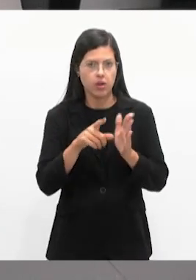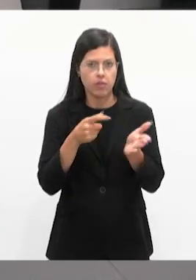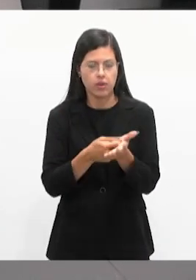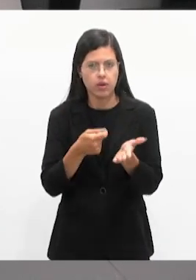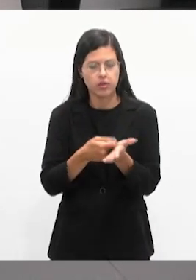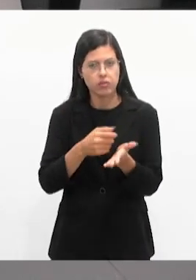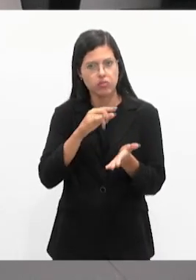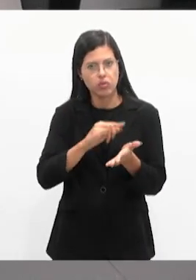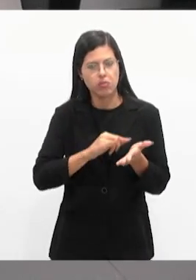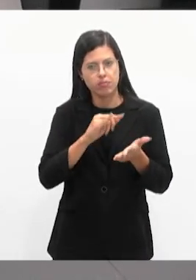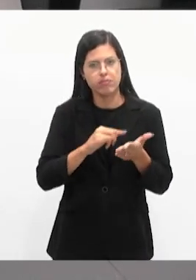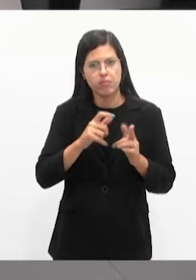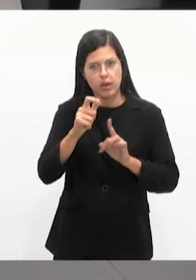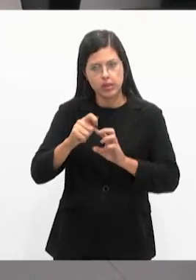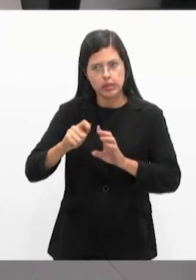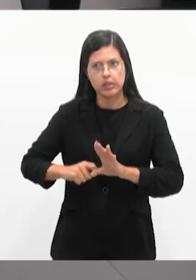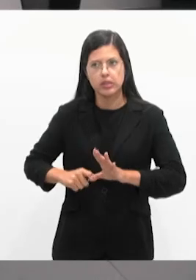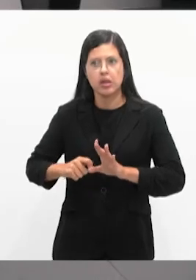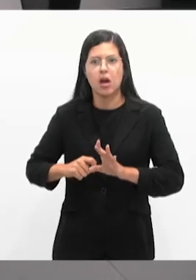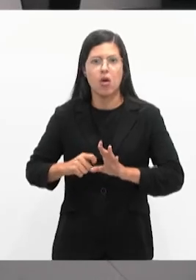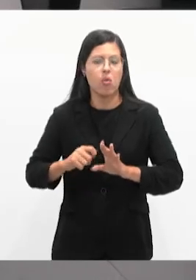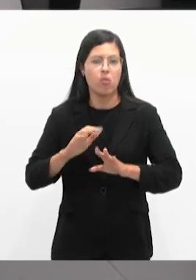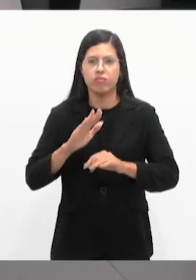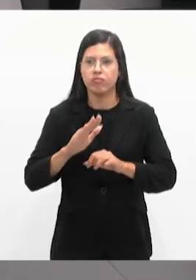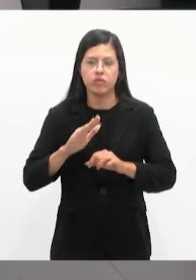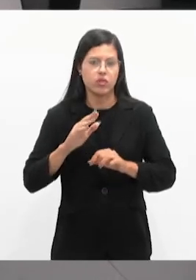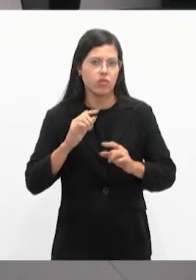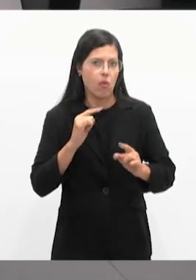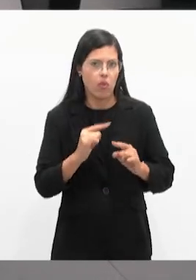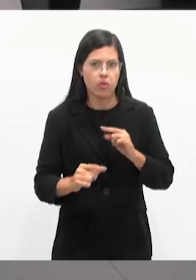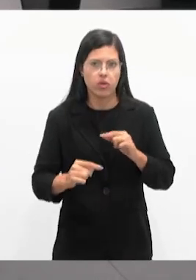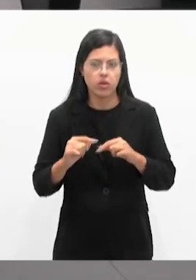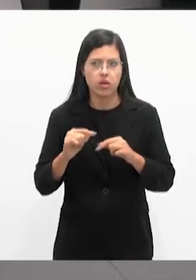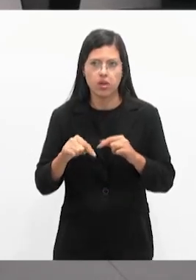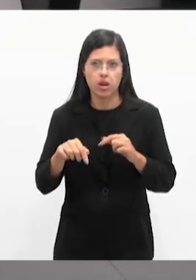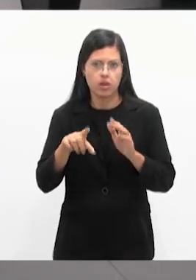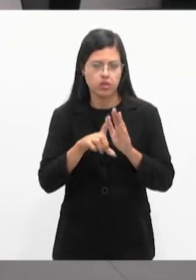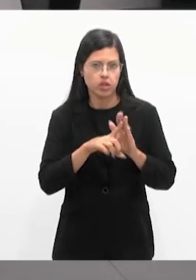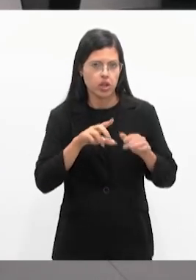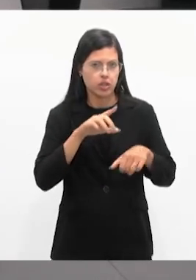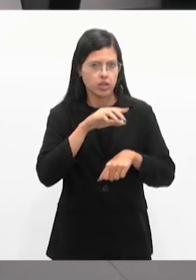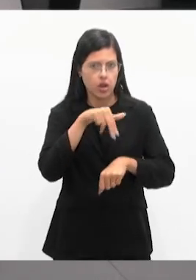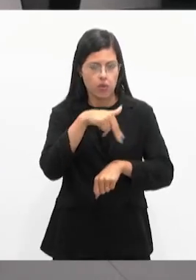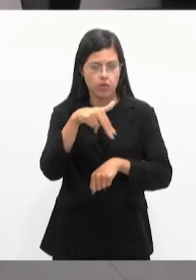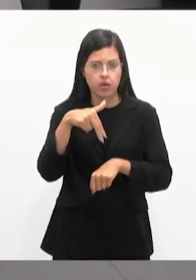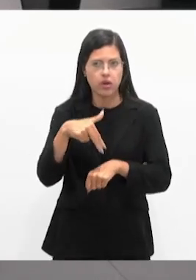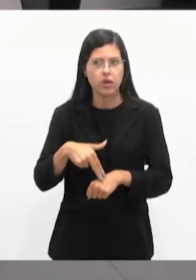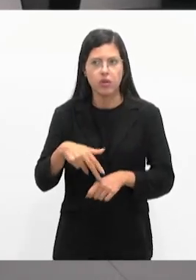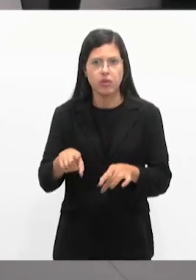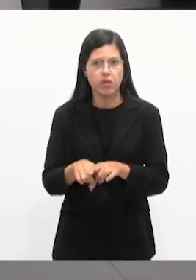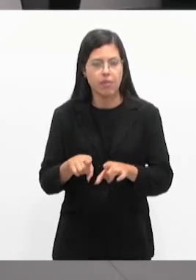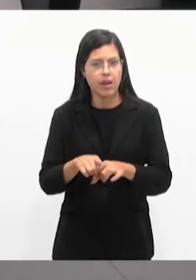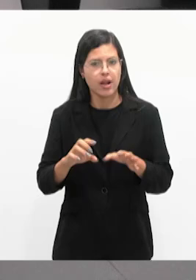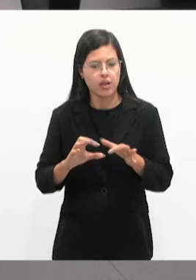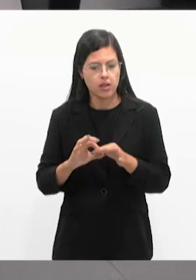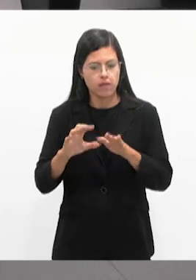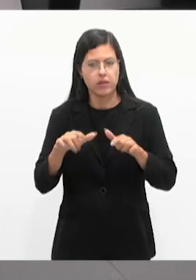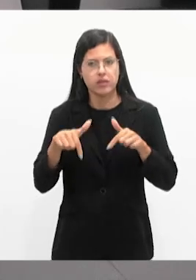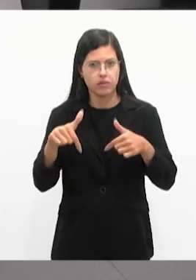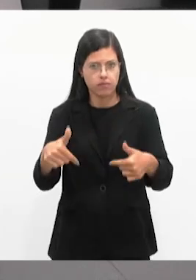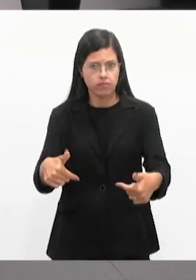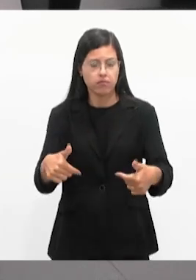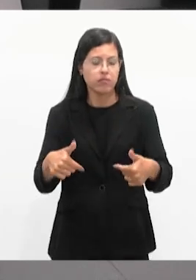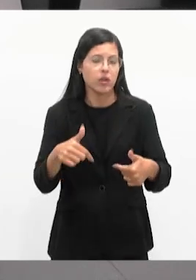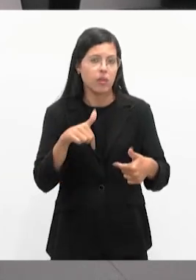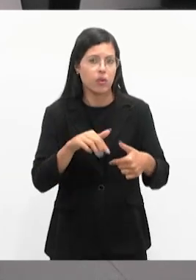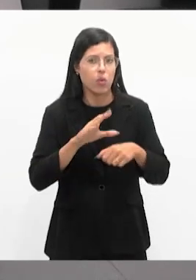faturas violam a competência legislativa da União e o princípio da livre iniciativa. E aí vou me apegar ao princípio